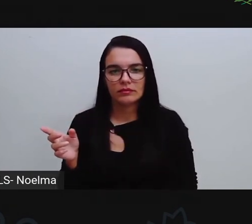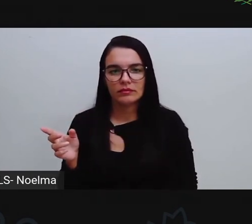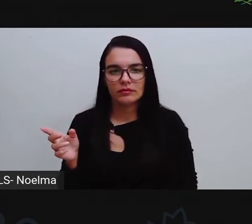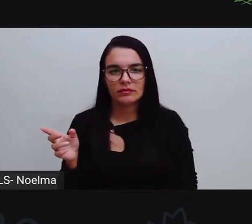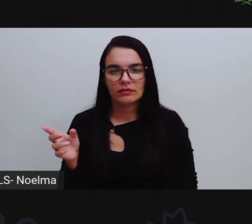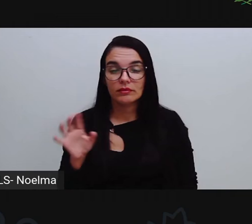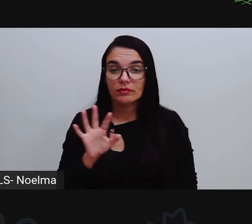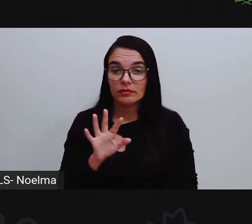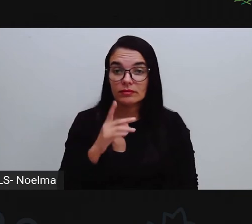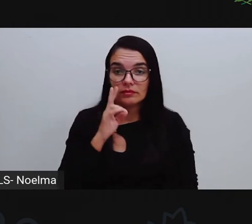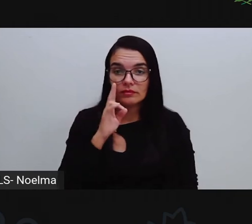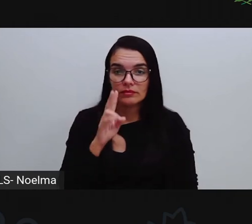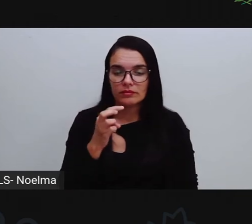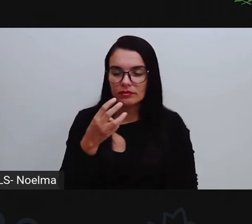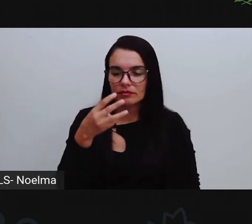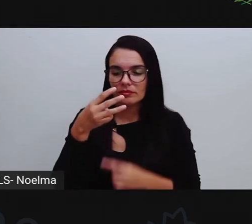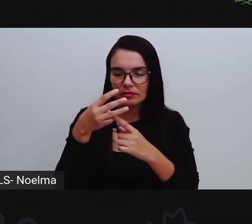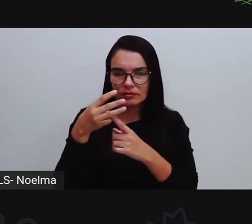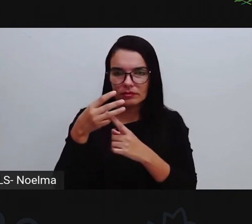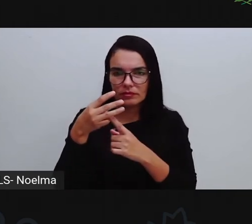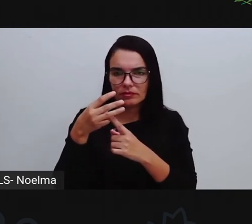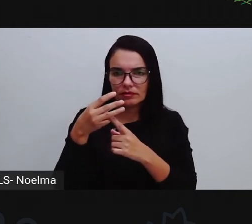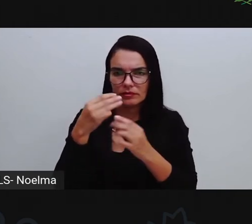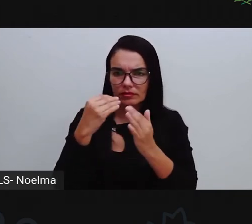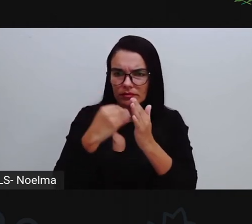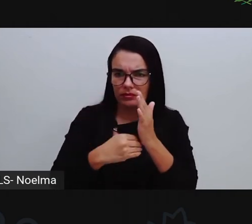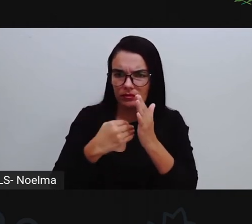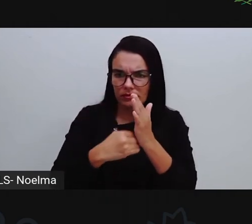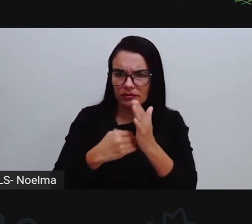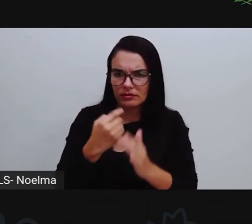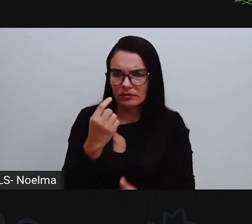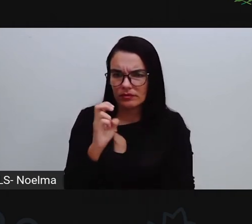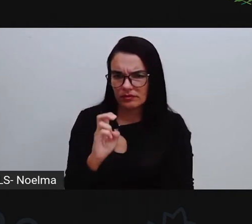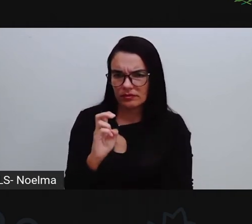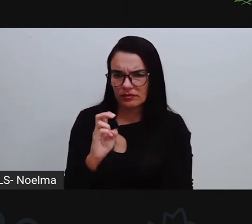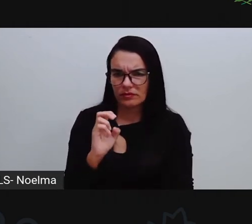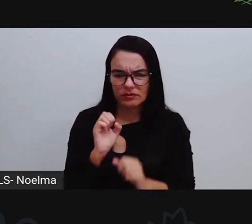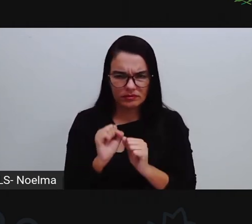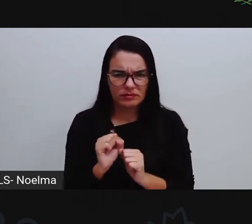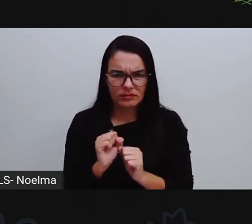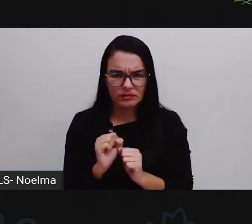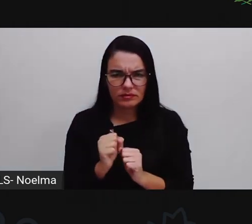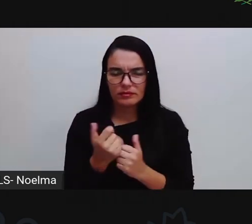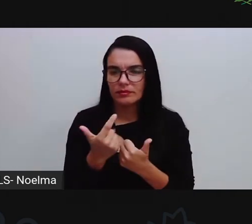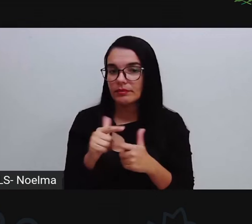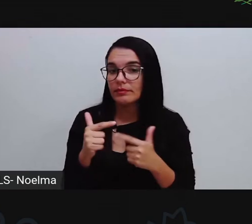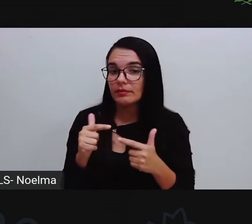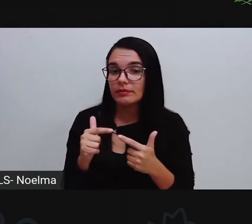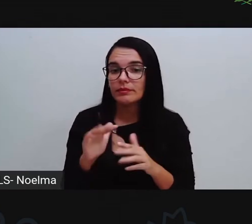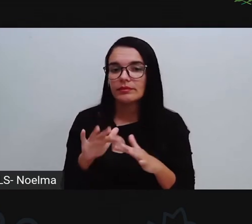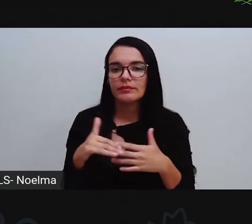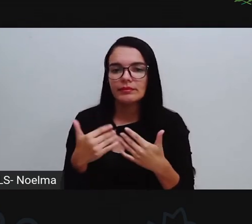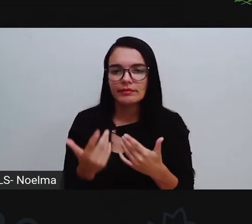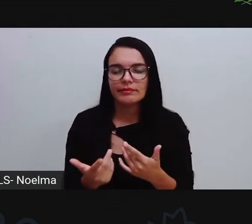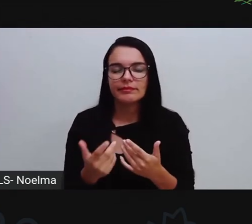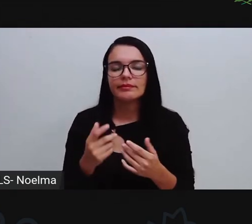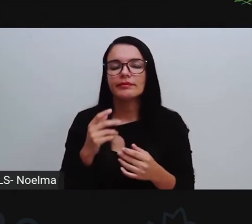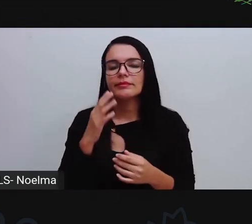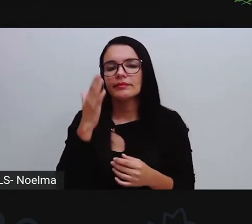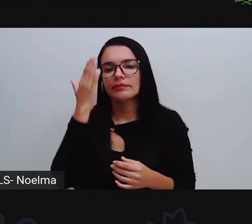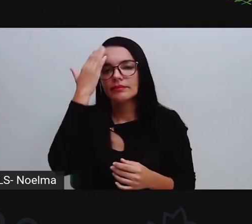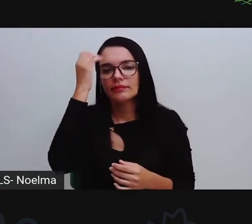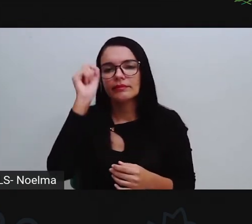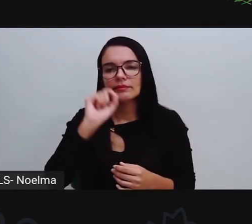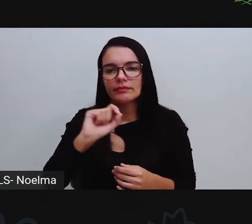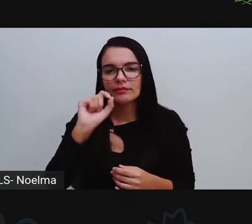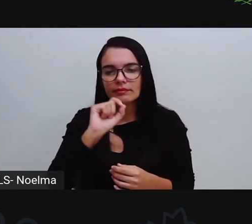5? Não, né? Lembrando que é 300, não tira 500, né? Tá aqui na casa da centena, são 3 centenas. Então, a gente precisa